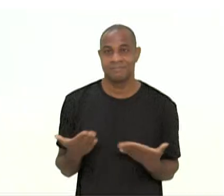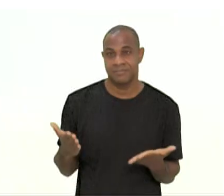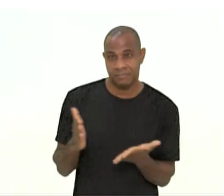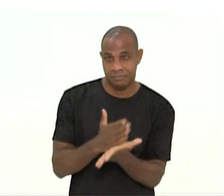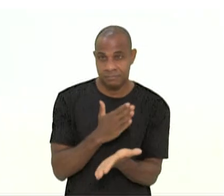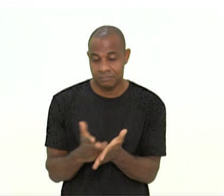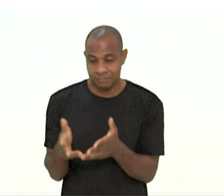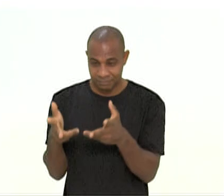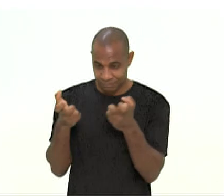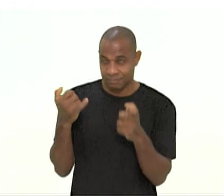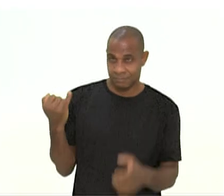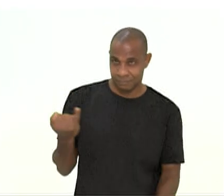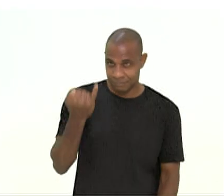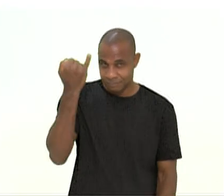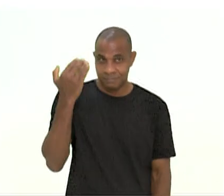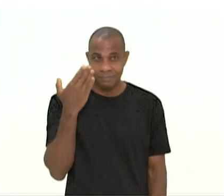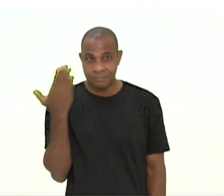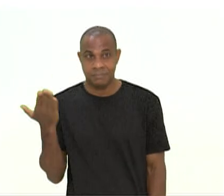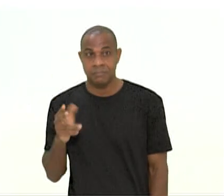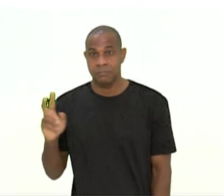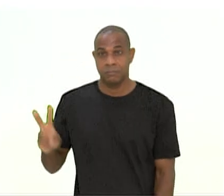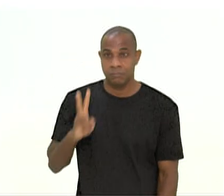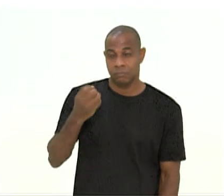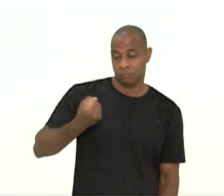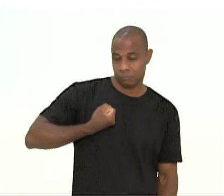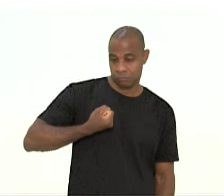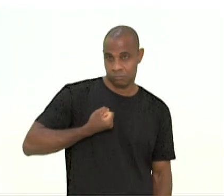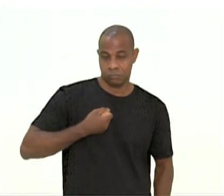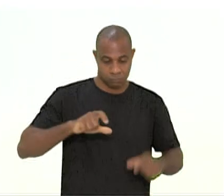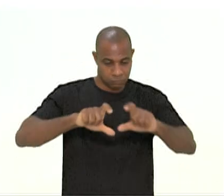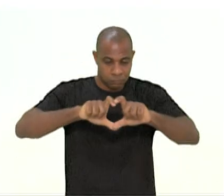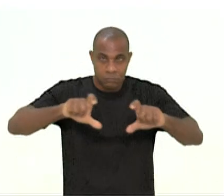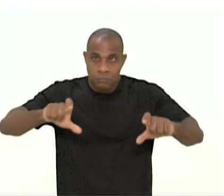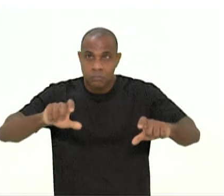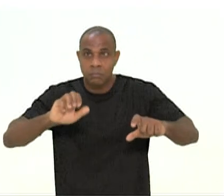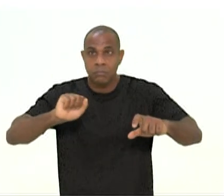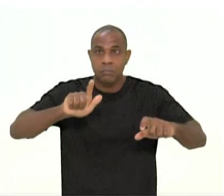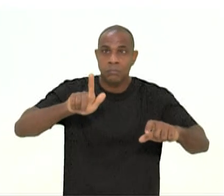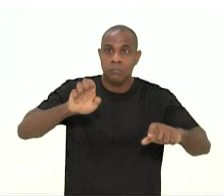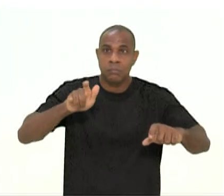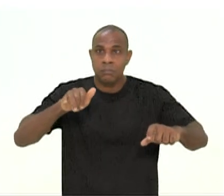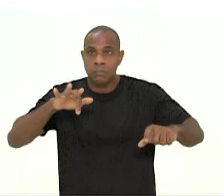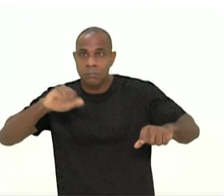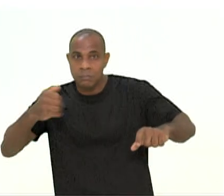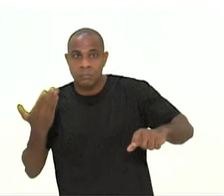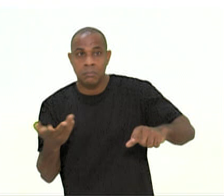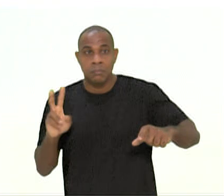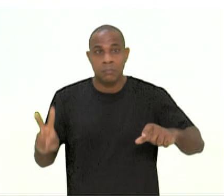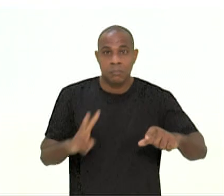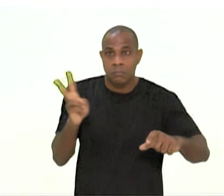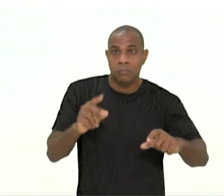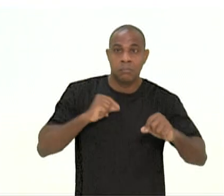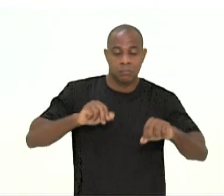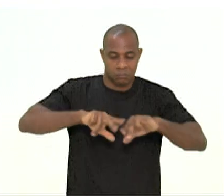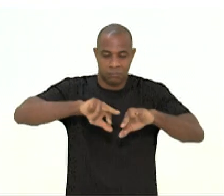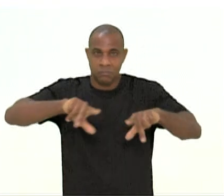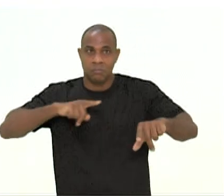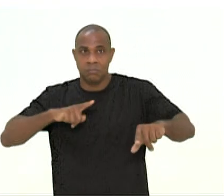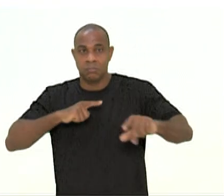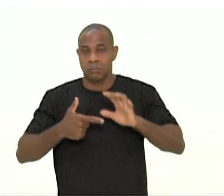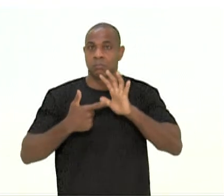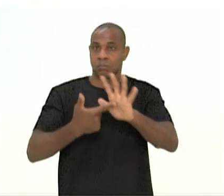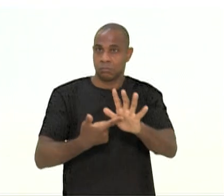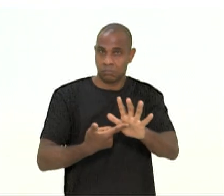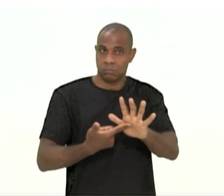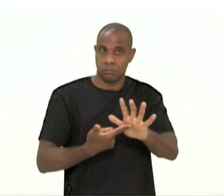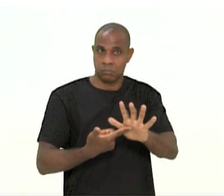Algumas observações importantes. O valor numérico de uma expressão algébrica é o valor da expressão quando as variáveis assumem valores